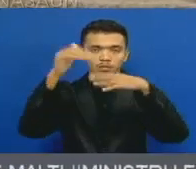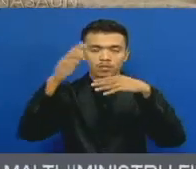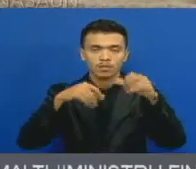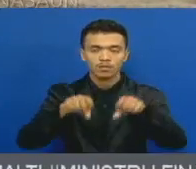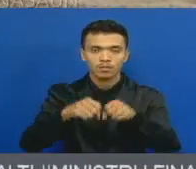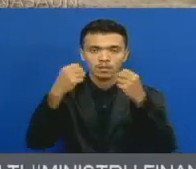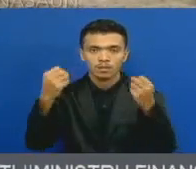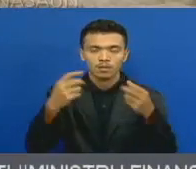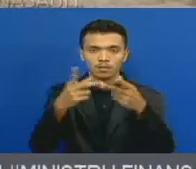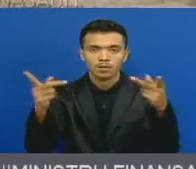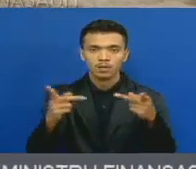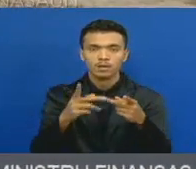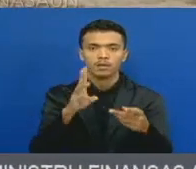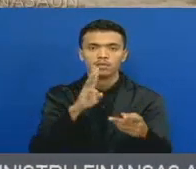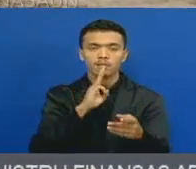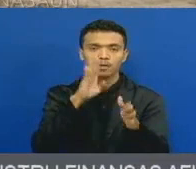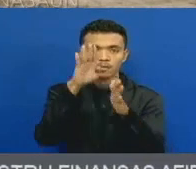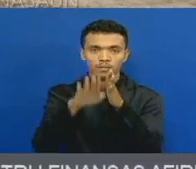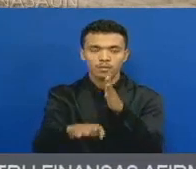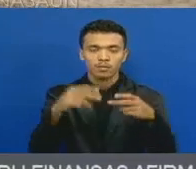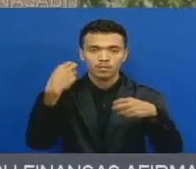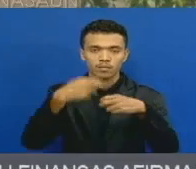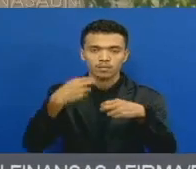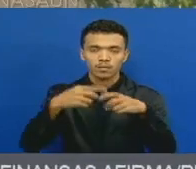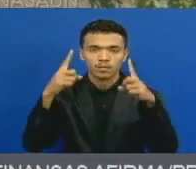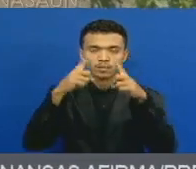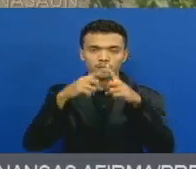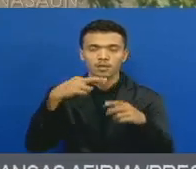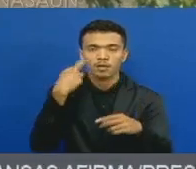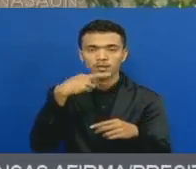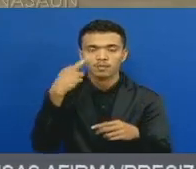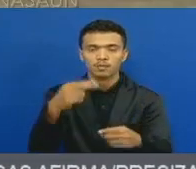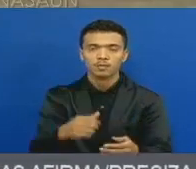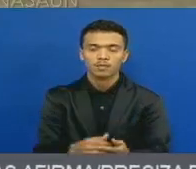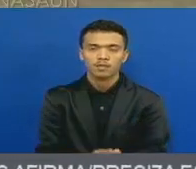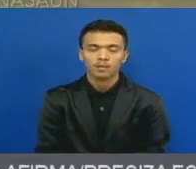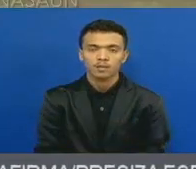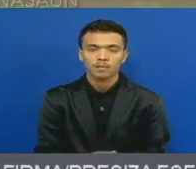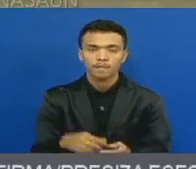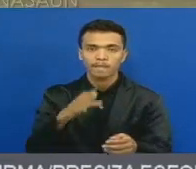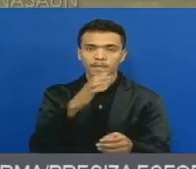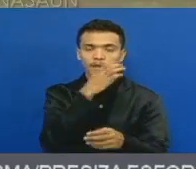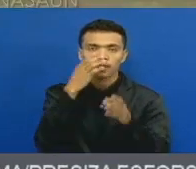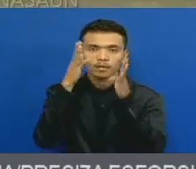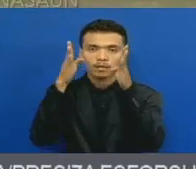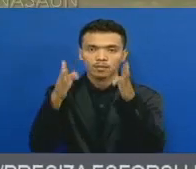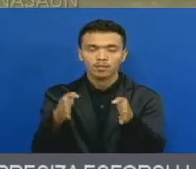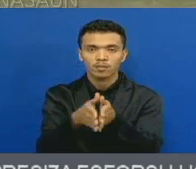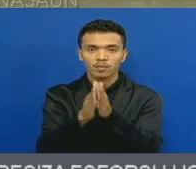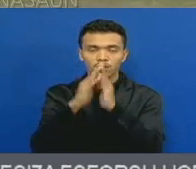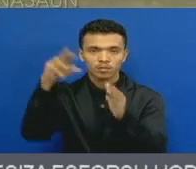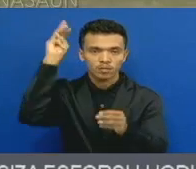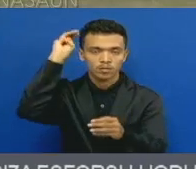no area balung volume B menos, une prejudica ba produção agrícola. Agricultor Lazaro da Silva, russo